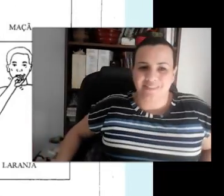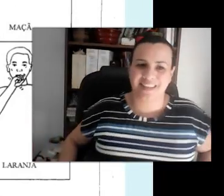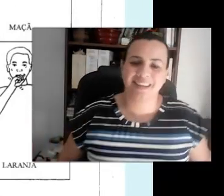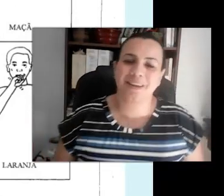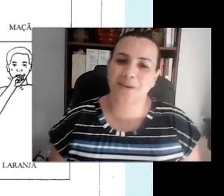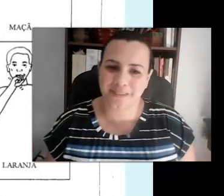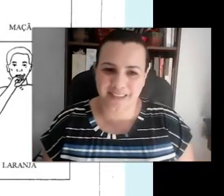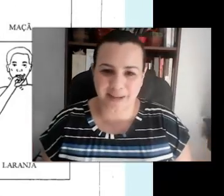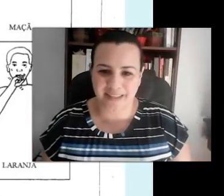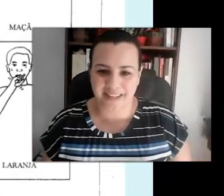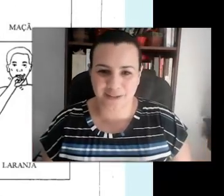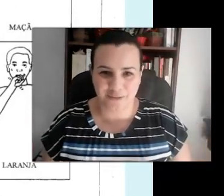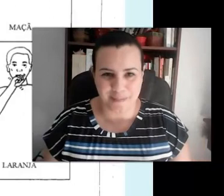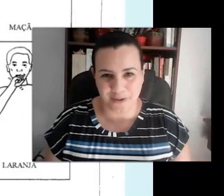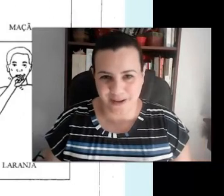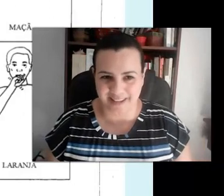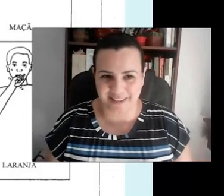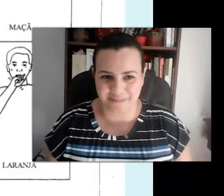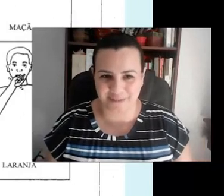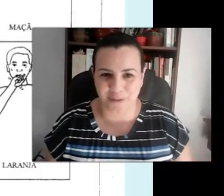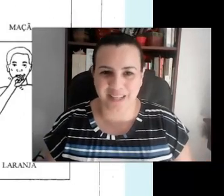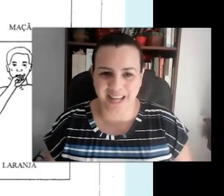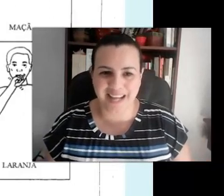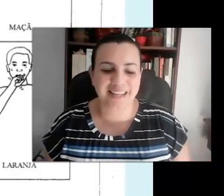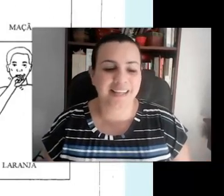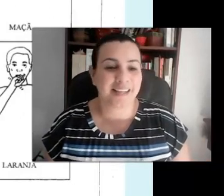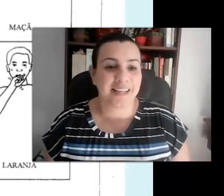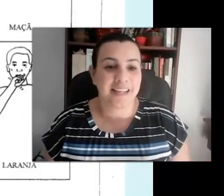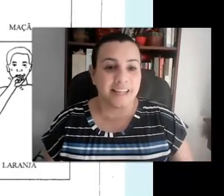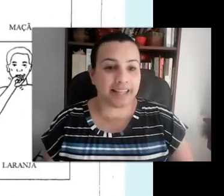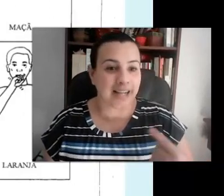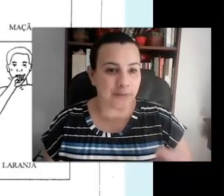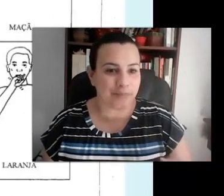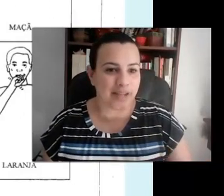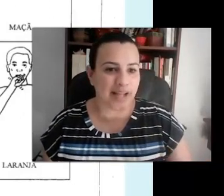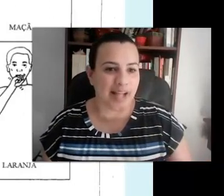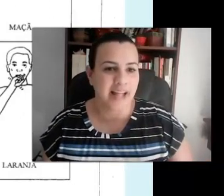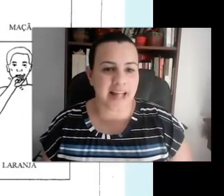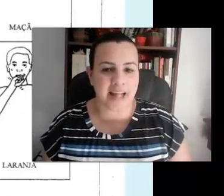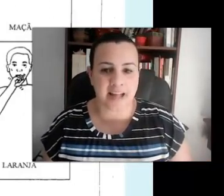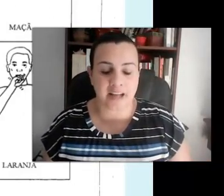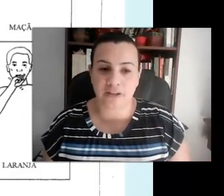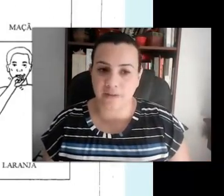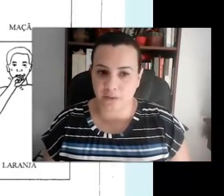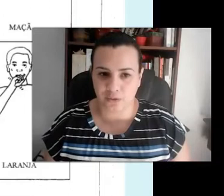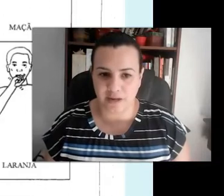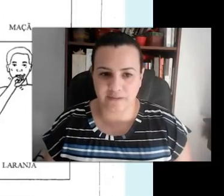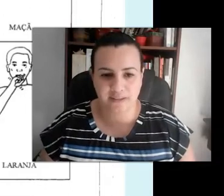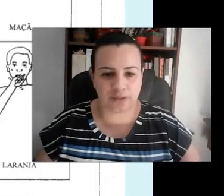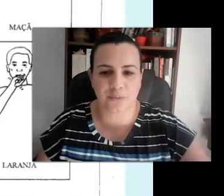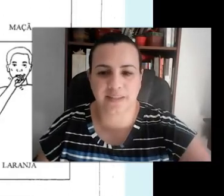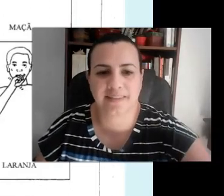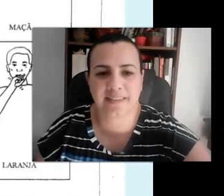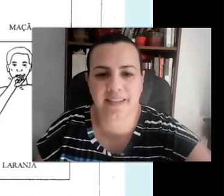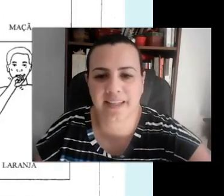utilizá-lo para que você consiga aprender de forma correta, ok? Então, a gente vai continuar